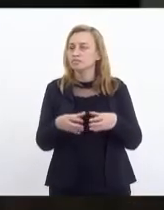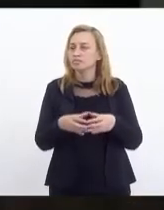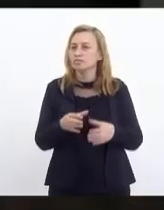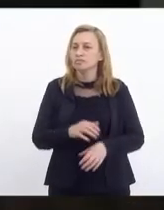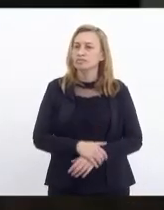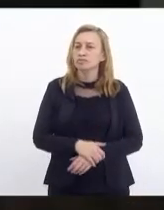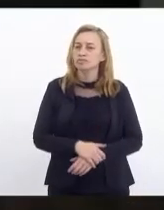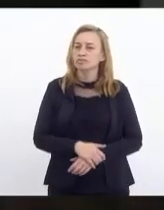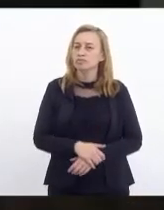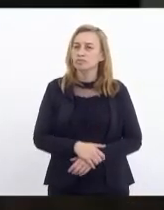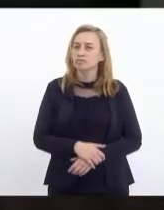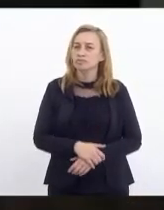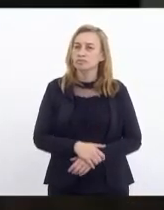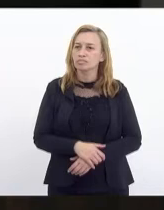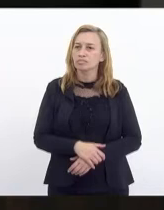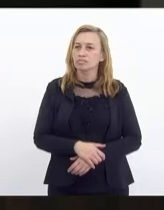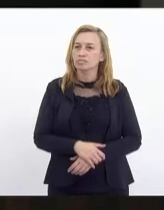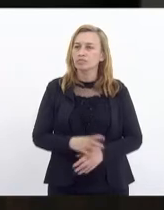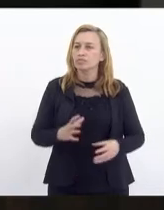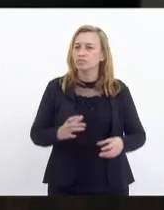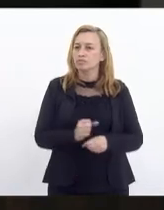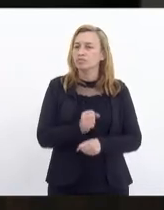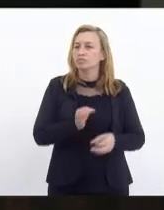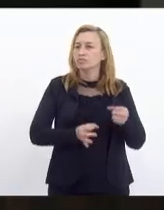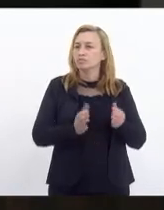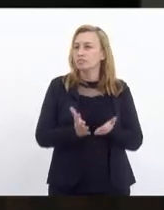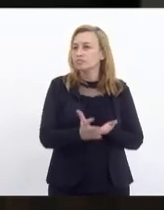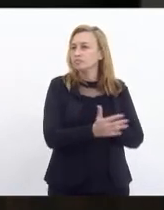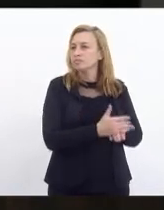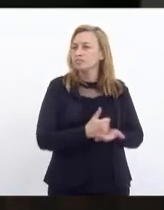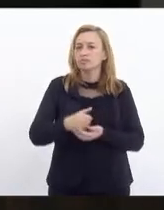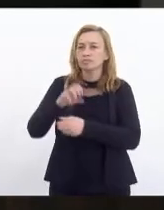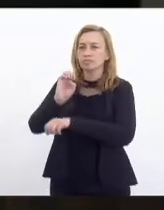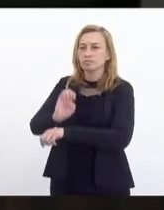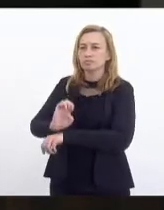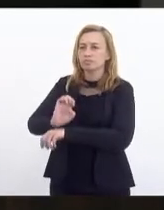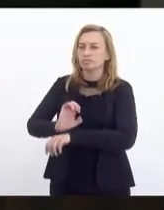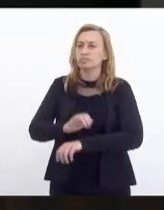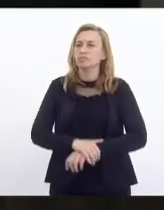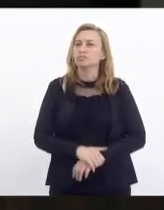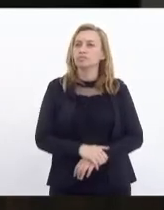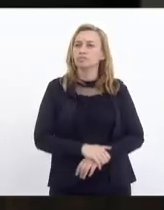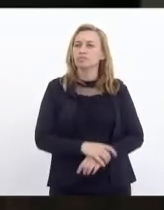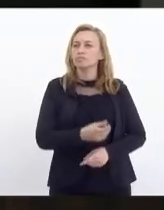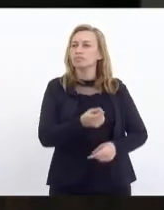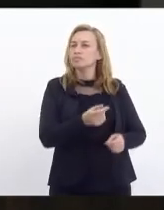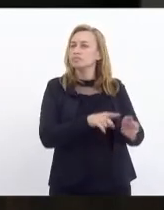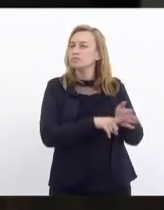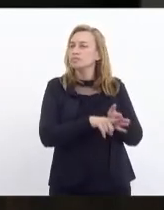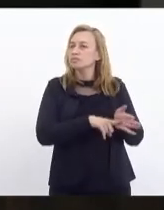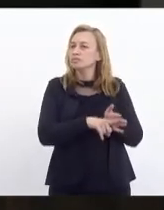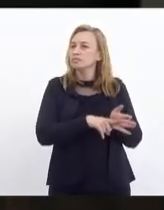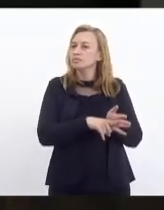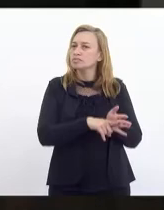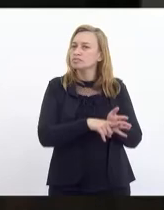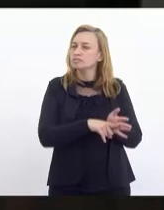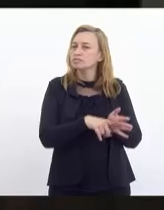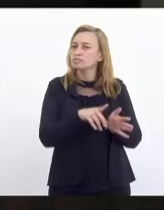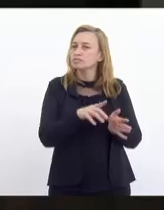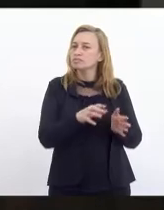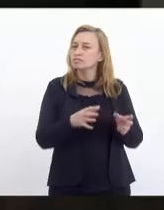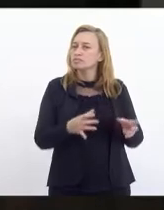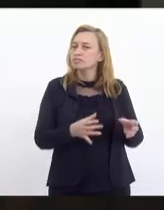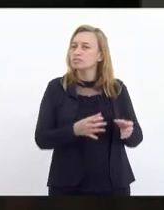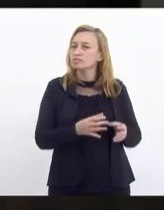de Tributação, Controle da Arrecadação Estadual e Fiscalização dos